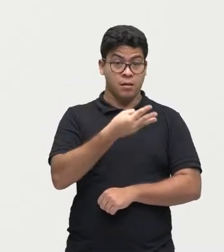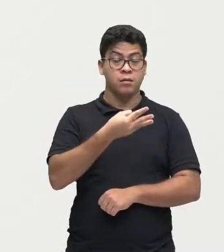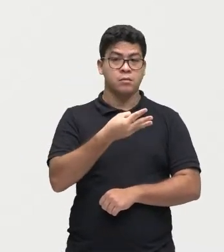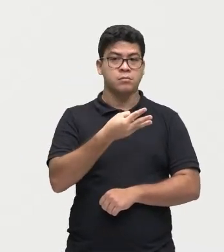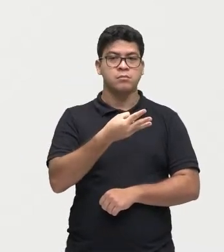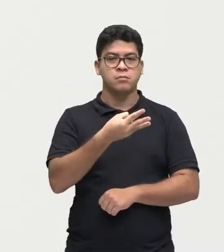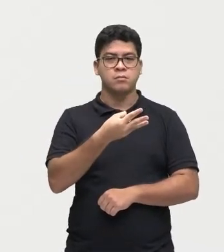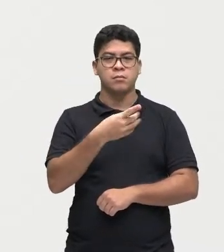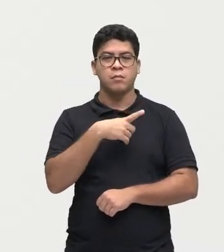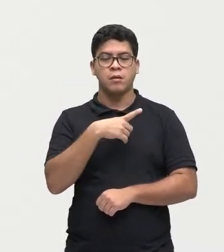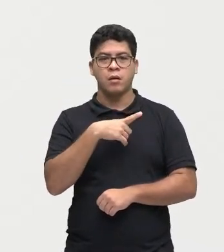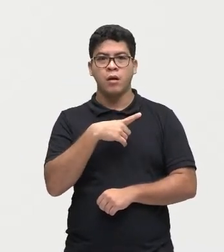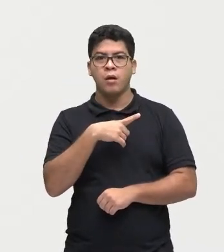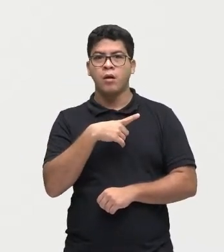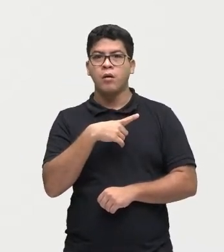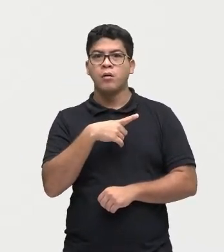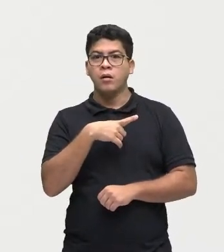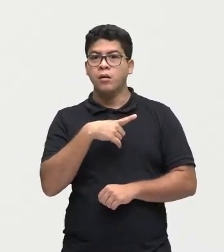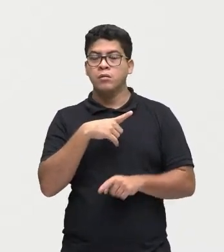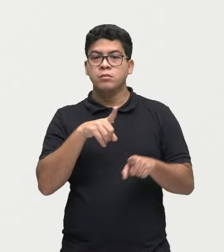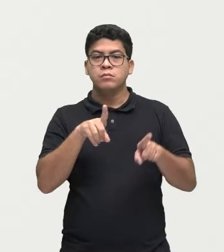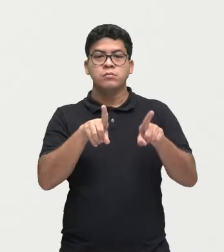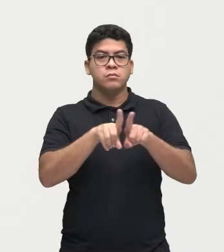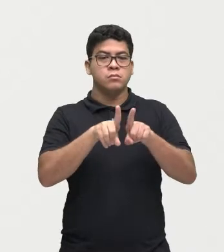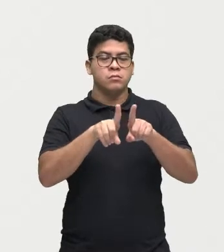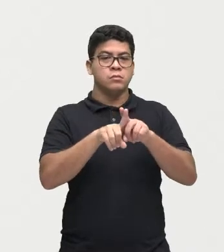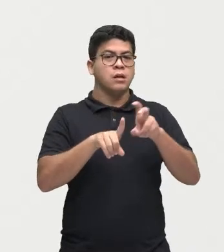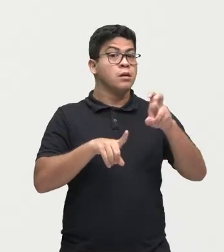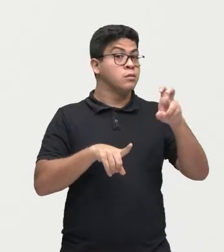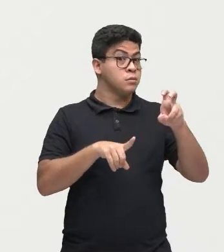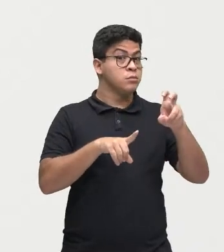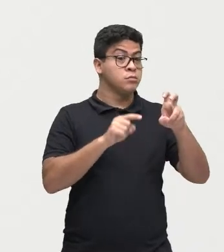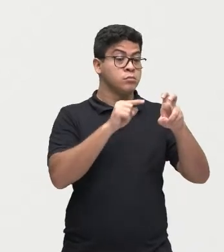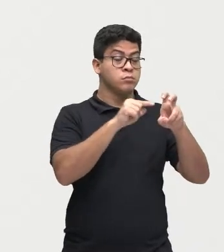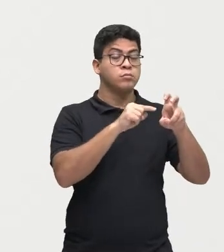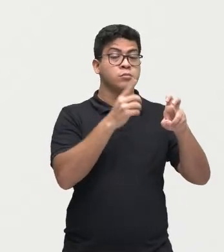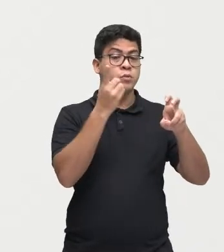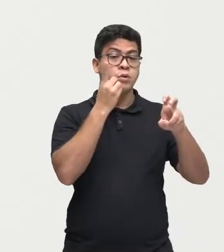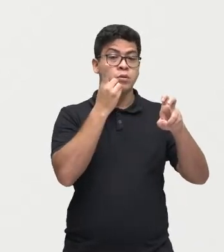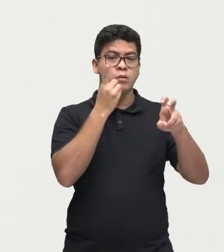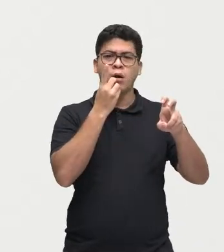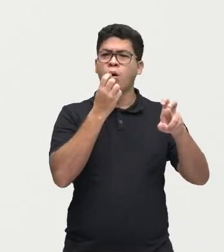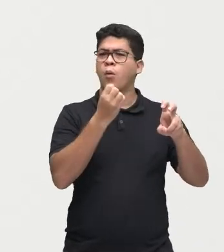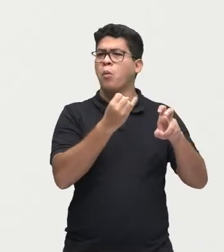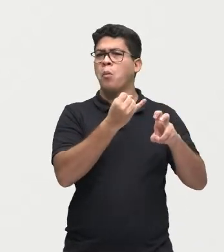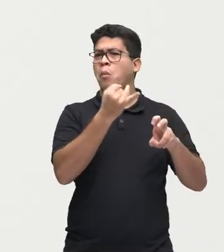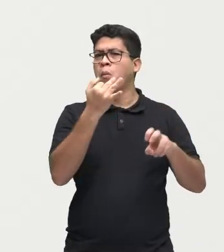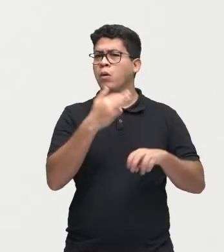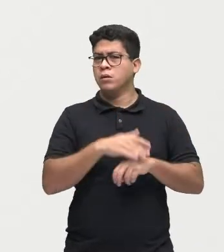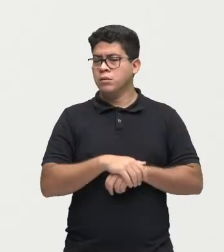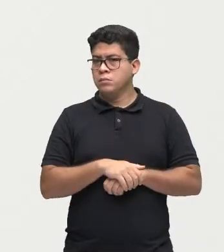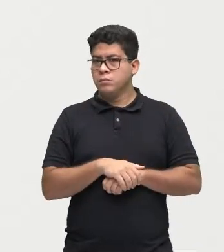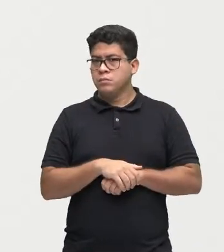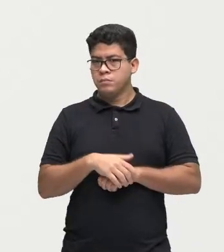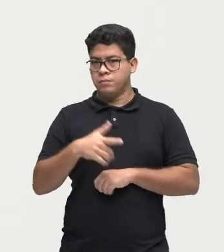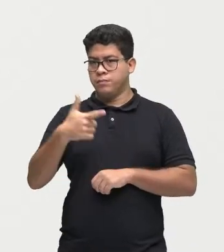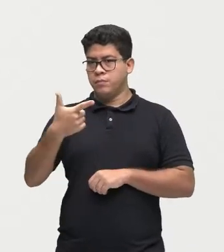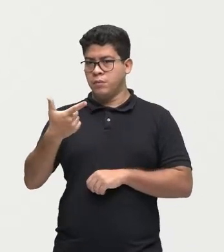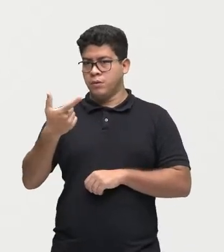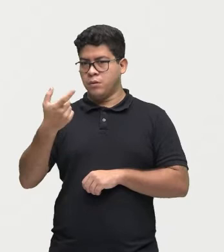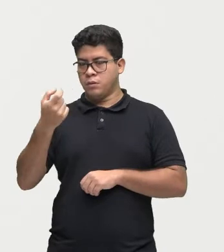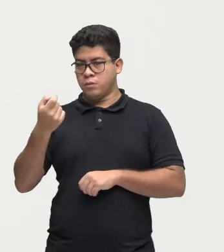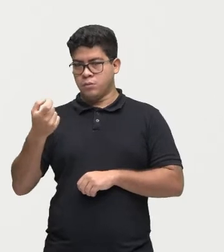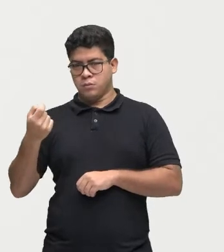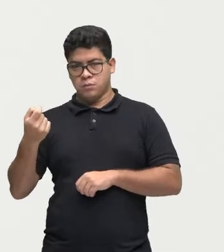Calcule quantas esfirras 200 clientes irão consumir em 30 dias, admitindo que todos esses clientes tenham hábitos